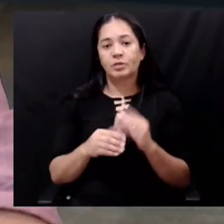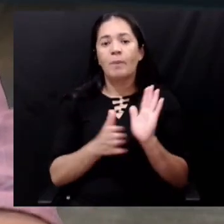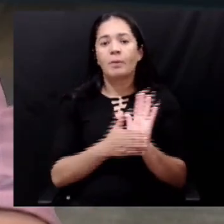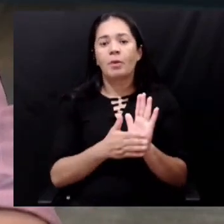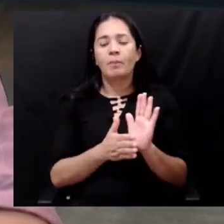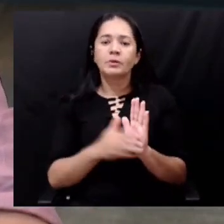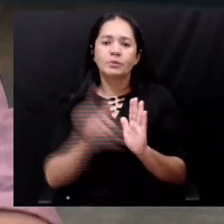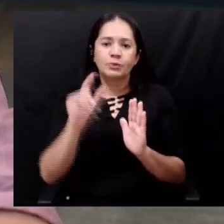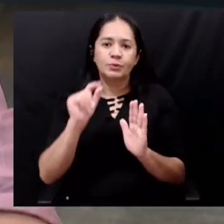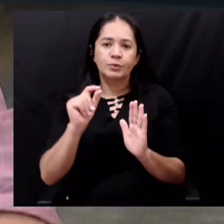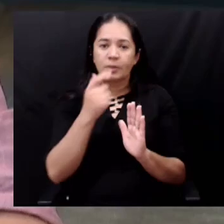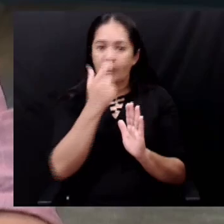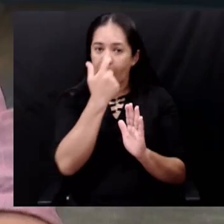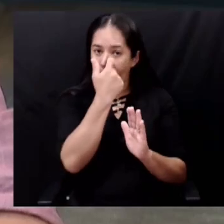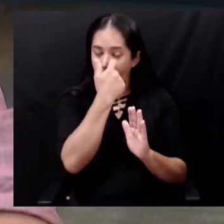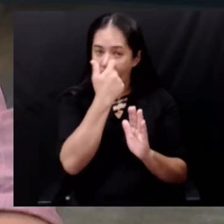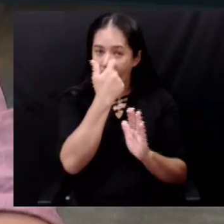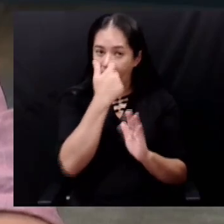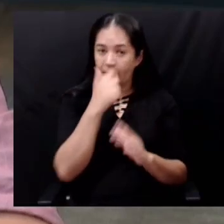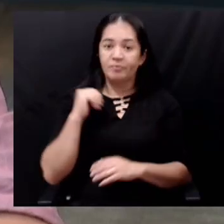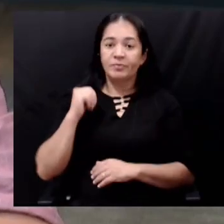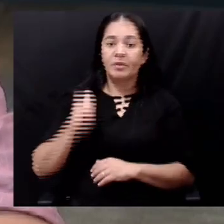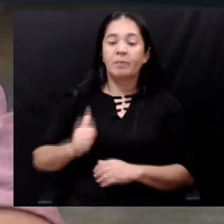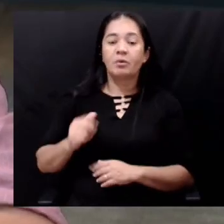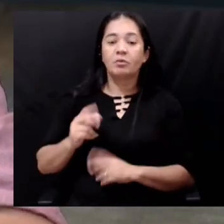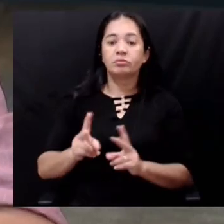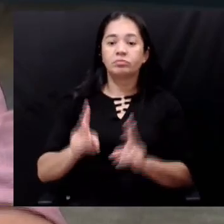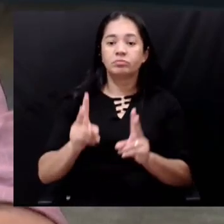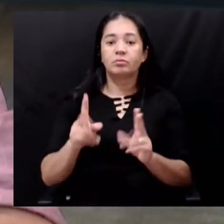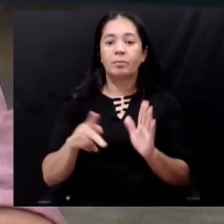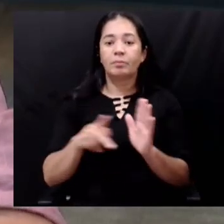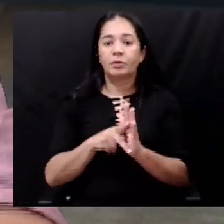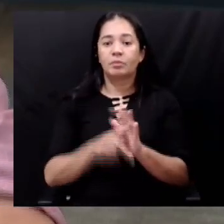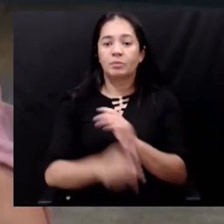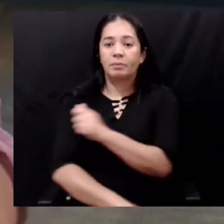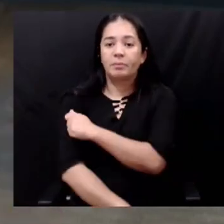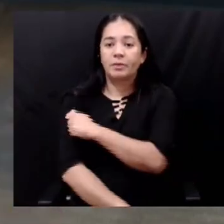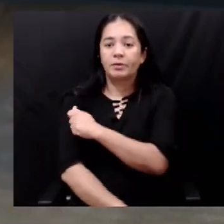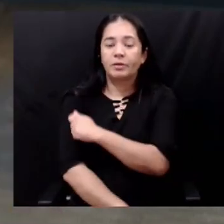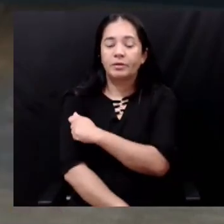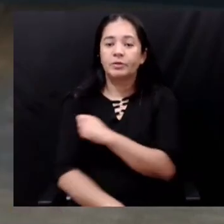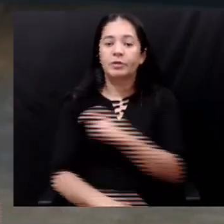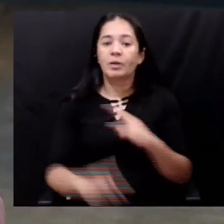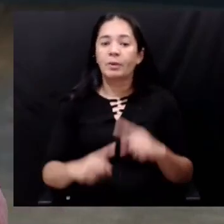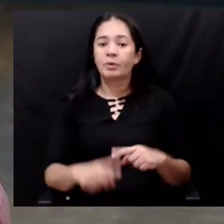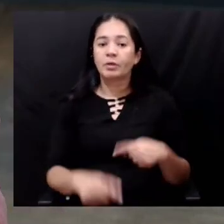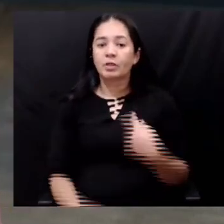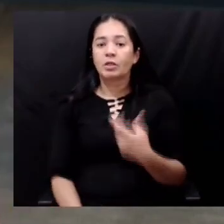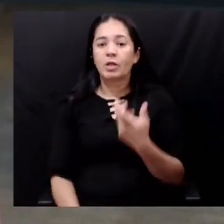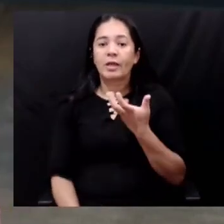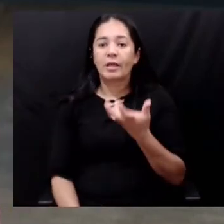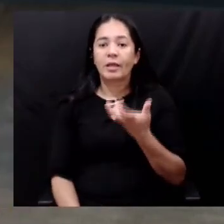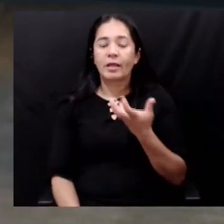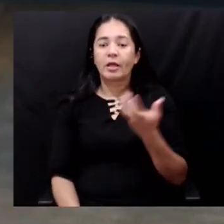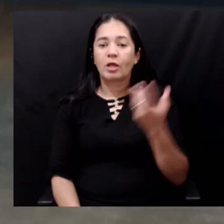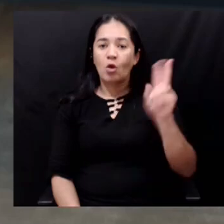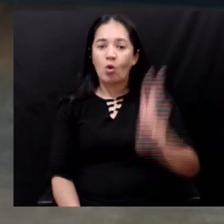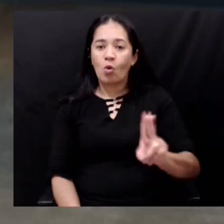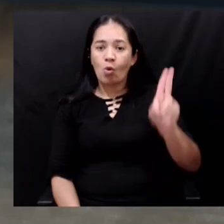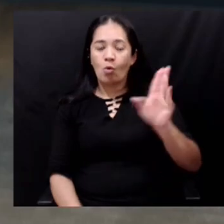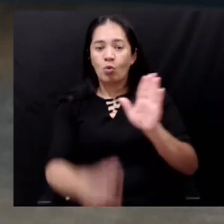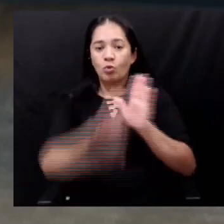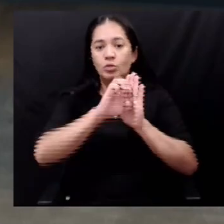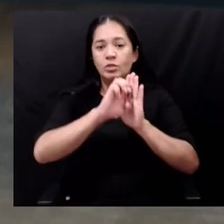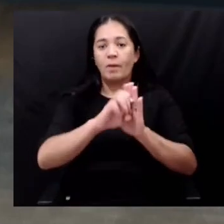da Bolsa Permanência para o estudante, porque nós queremos usar esse exemplo, porque é um edital federal, para ver se a